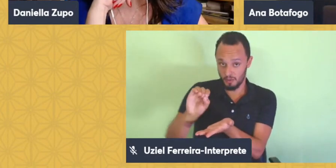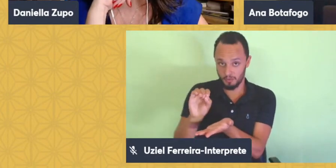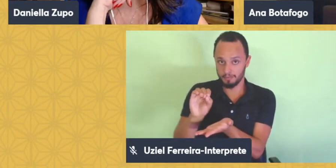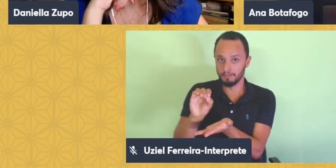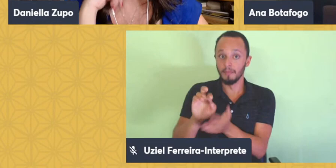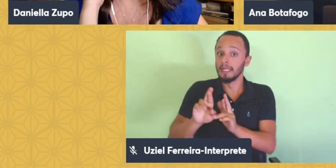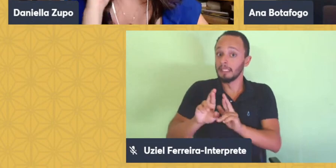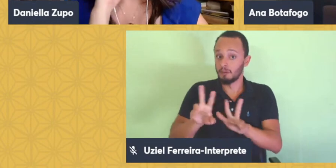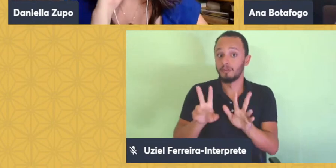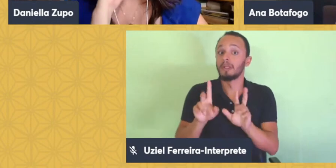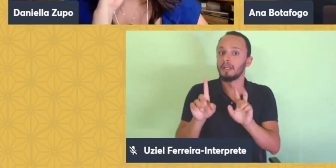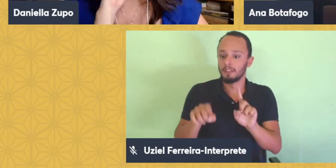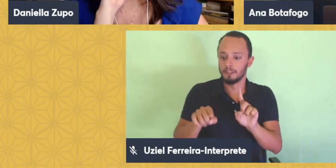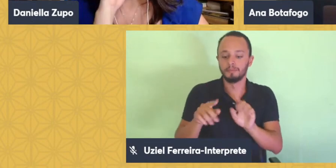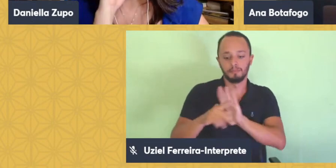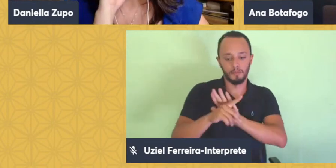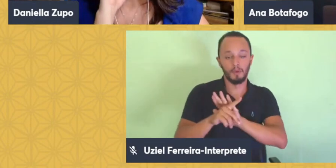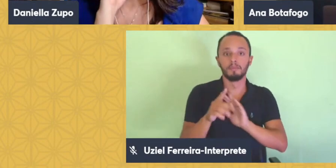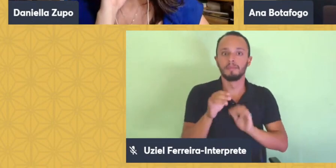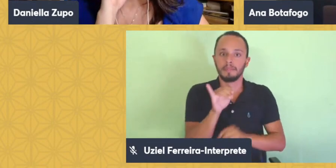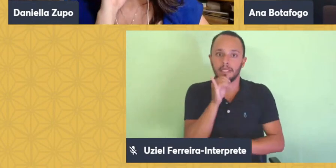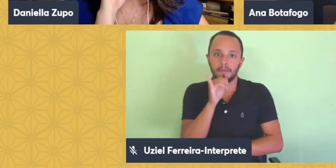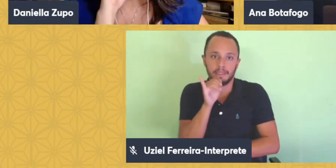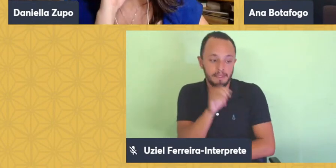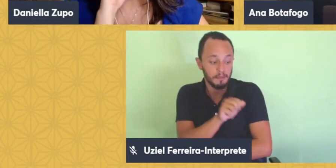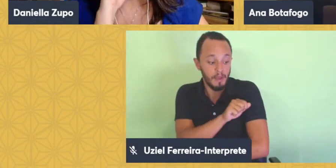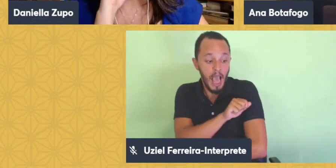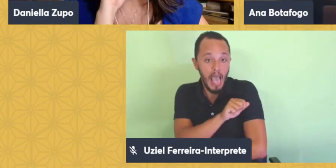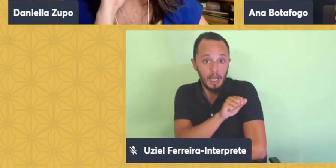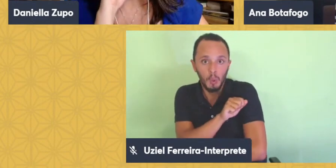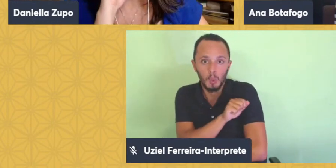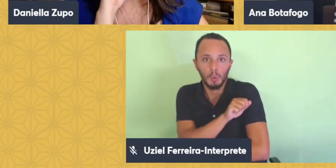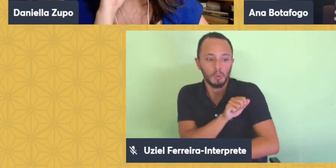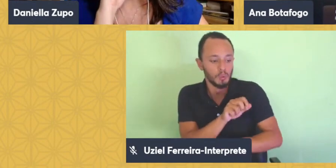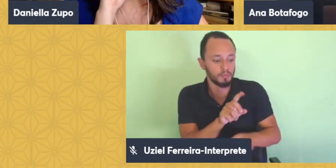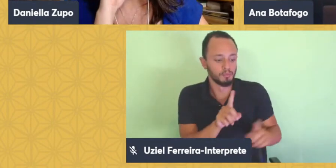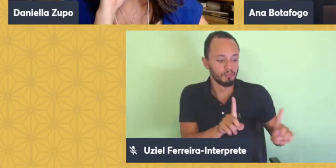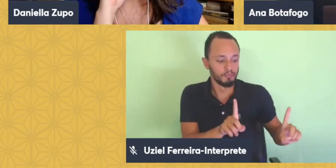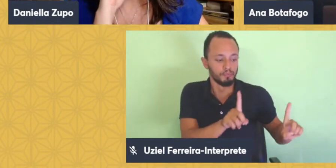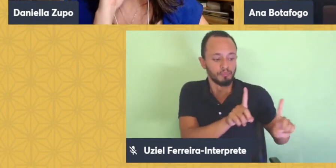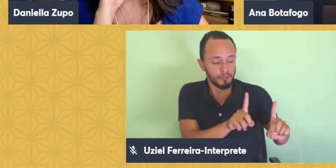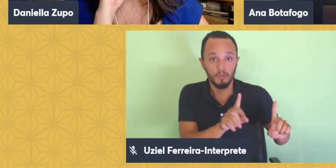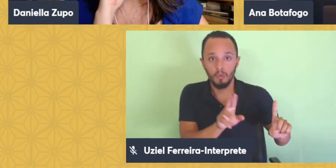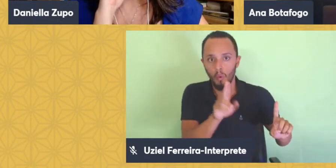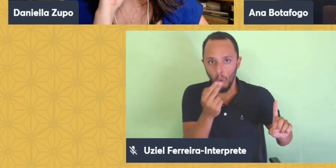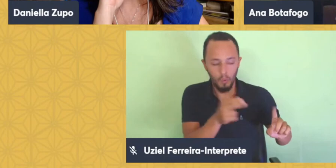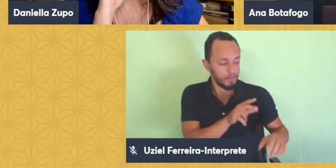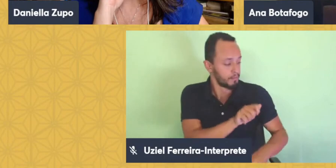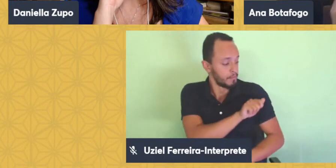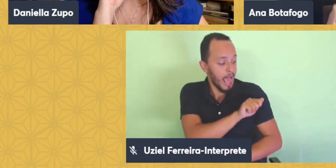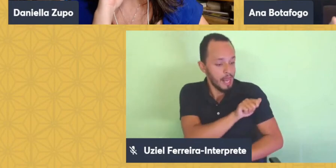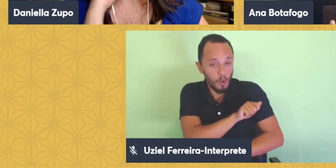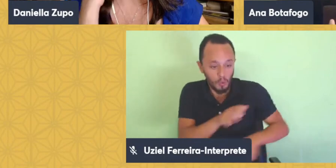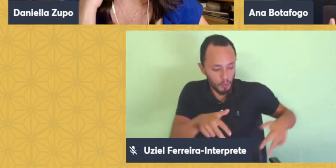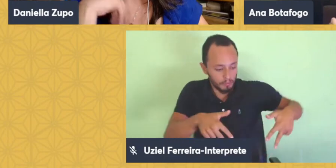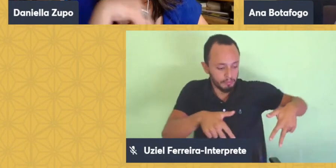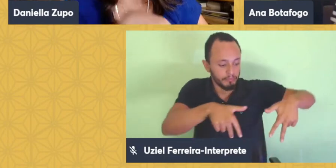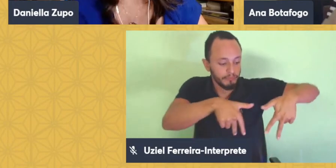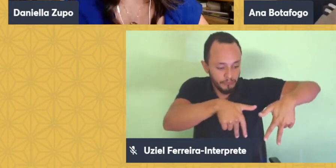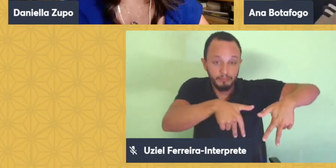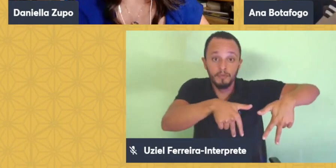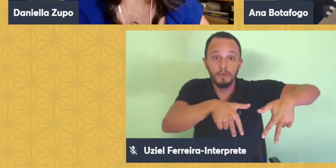baile o aluno então tem as relações do aluno com aluno do aluno com o